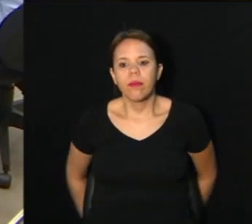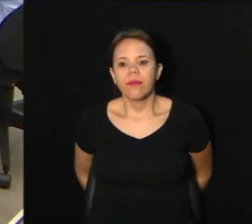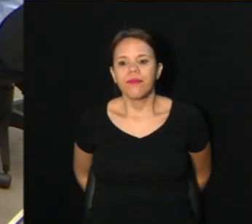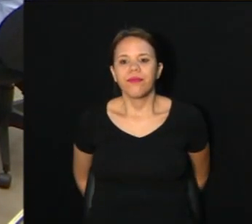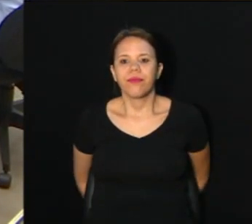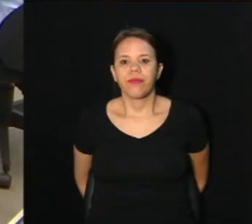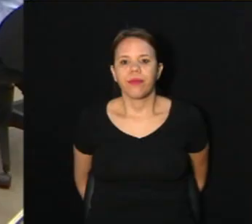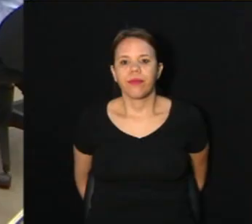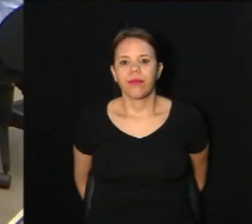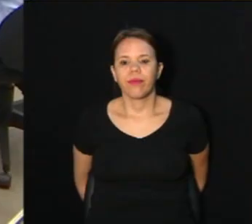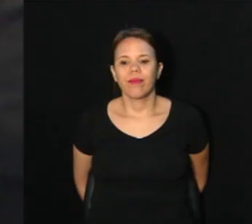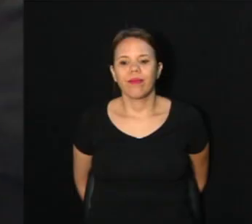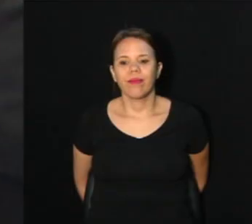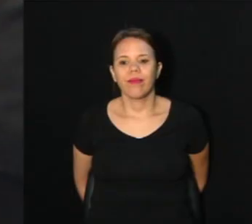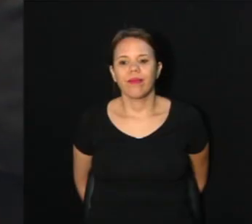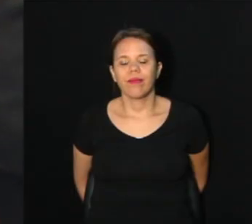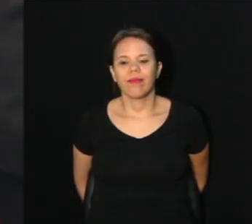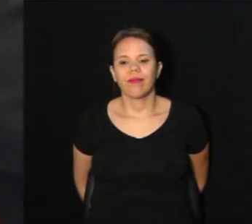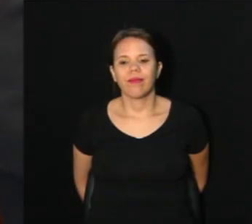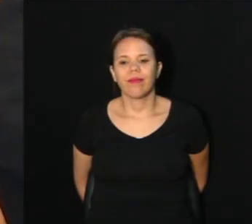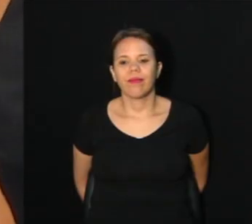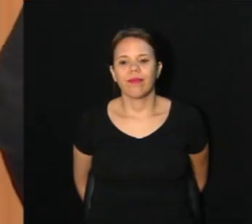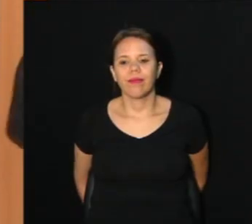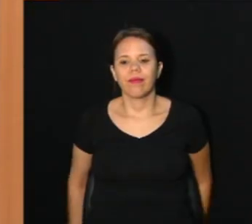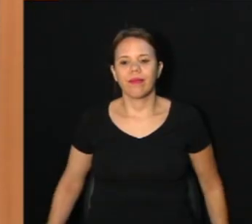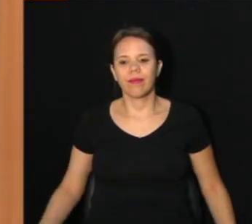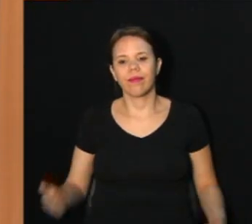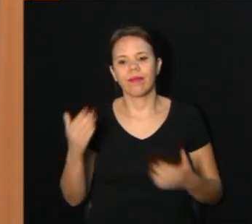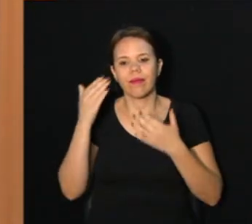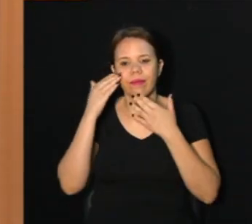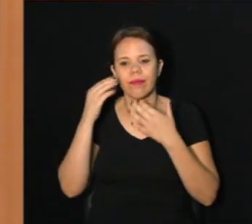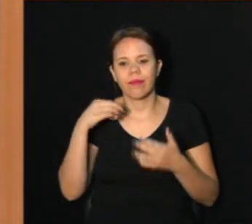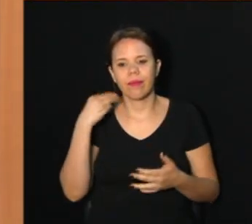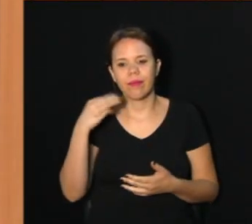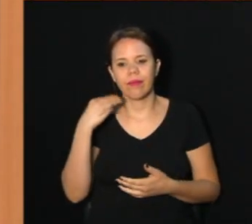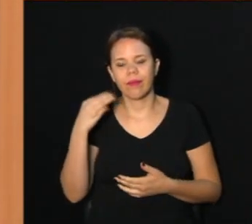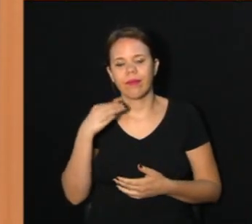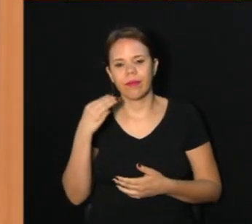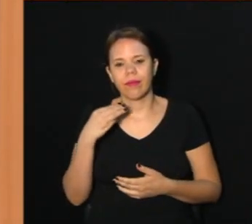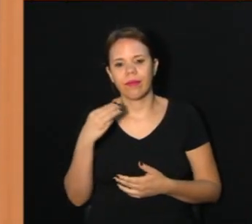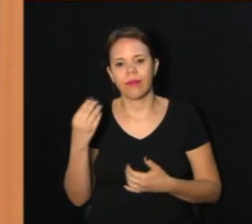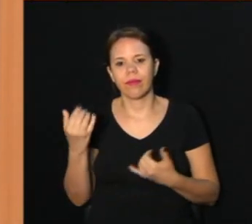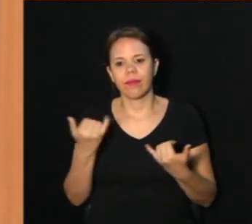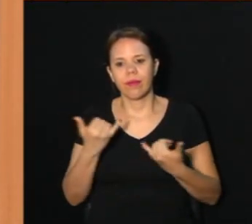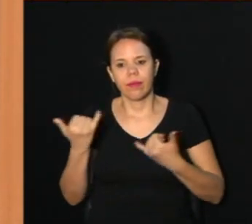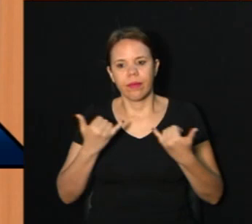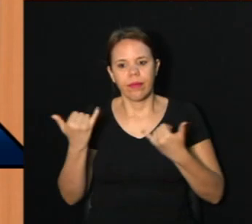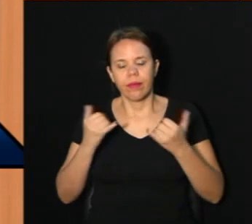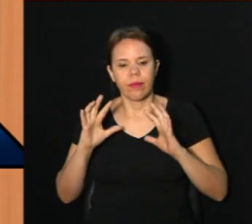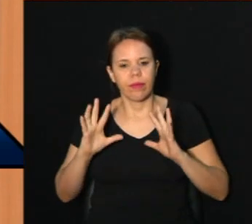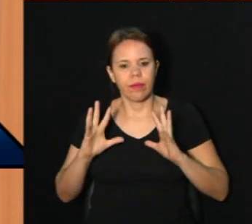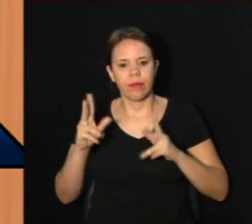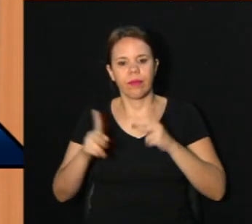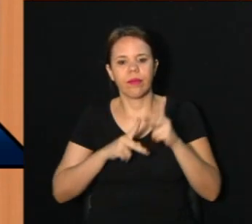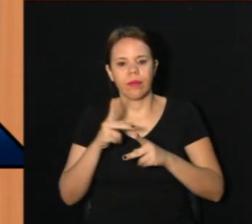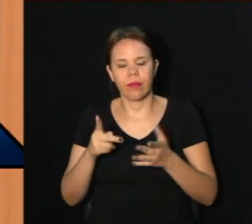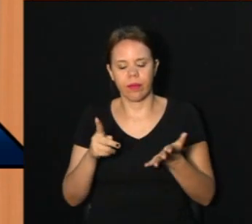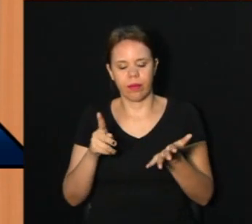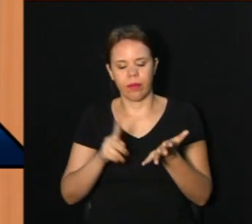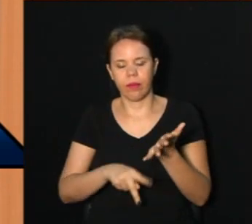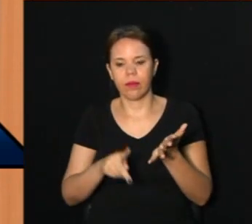Eu agradeço ao vereador e presidente dessa casa, Marcos Bernardelli, e informar a todos que existem as folhas